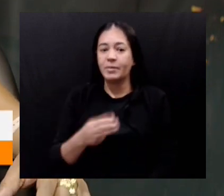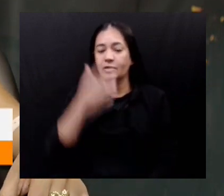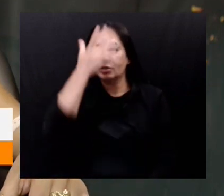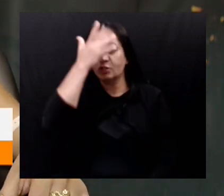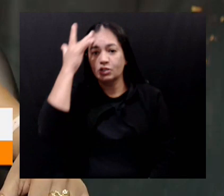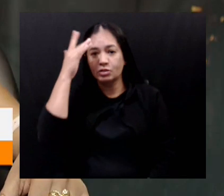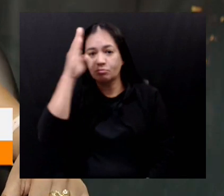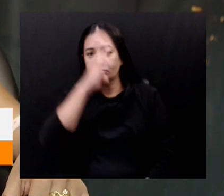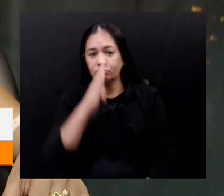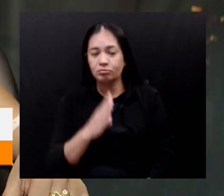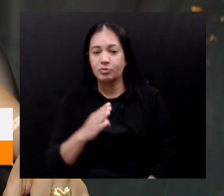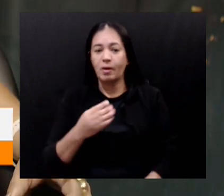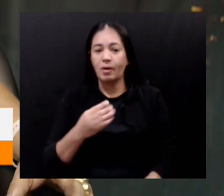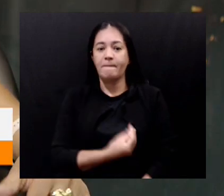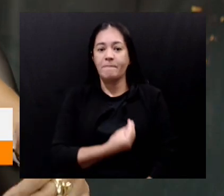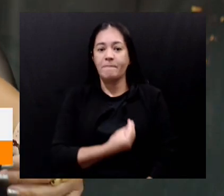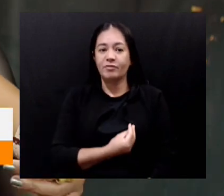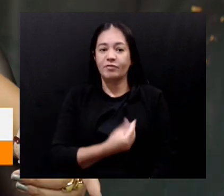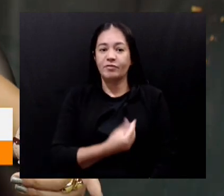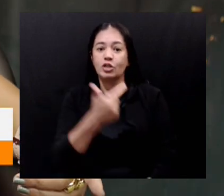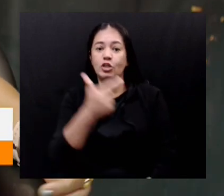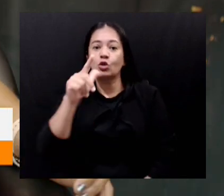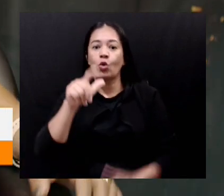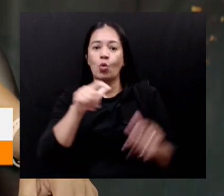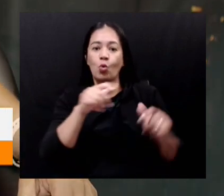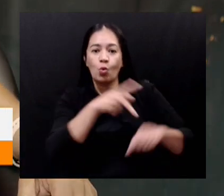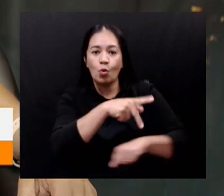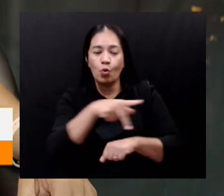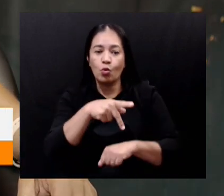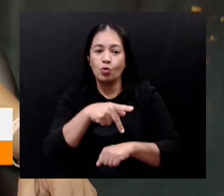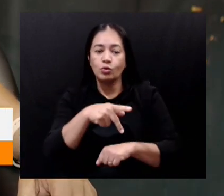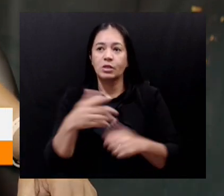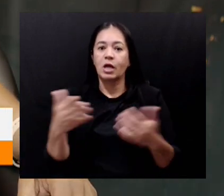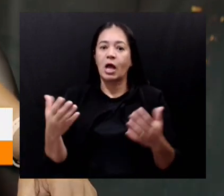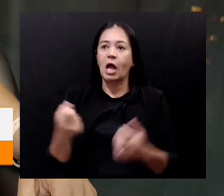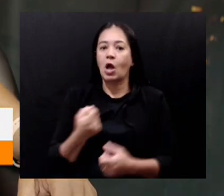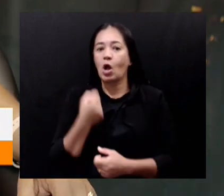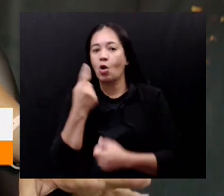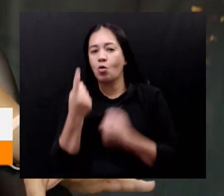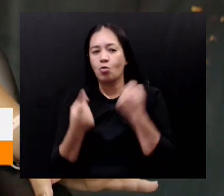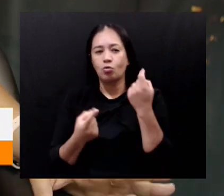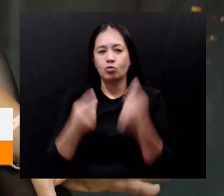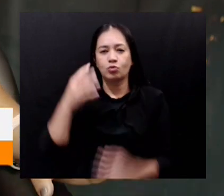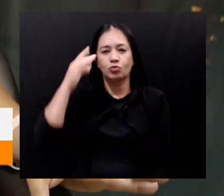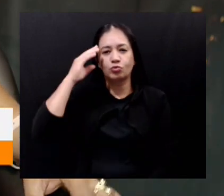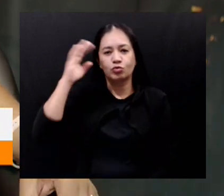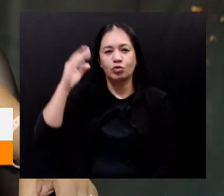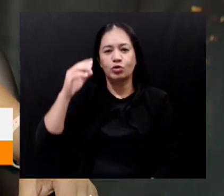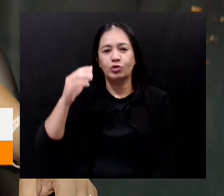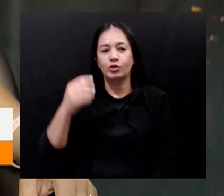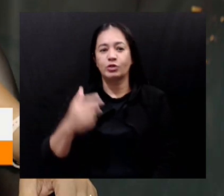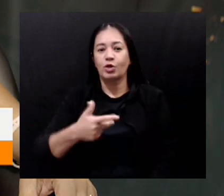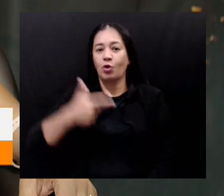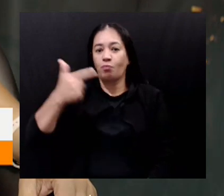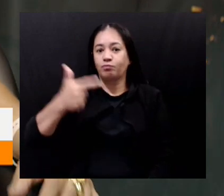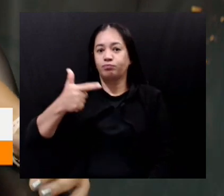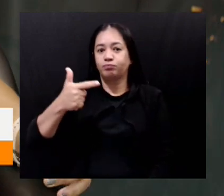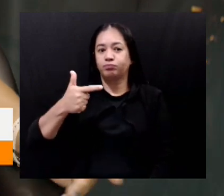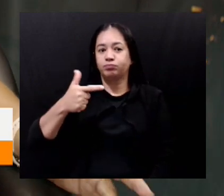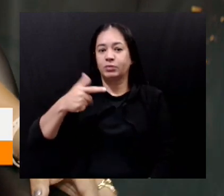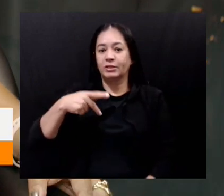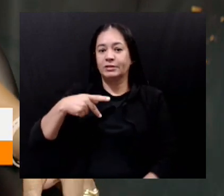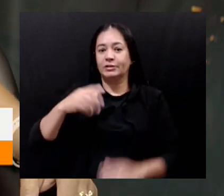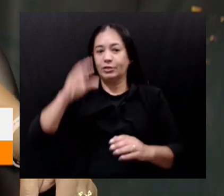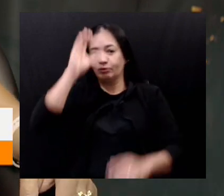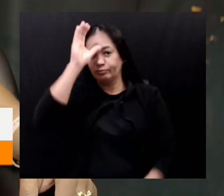E muitos deles buscaram ou ainda sonham uma segunda nacionalidade. Apesar do direito garantido por